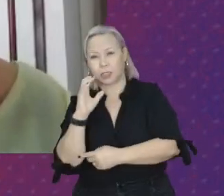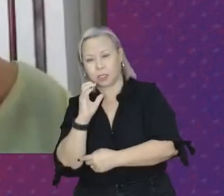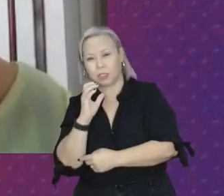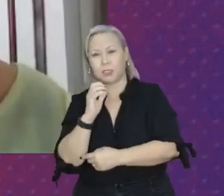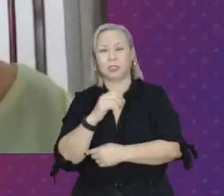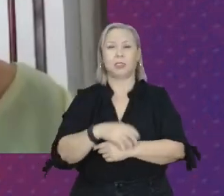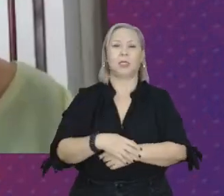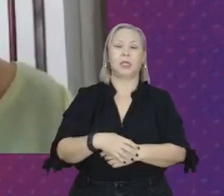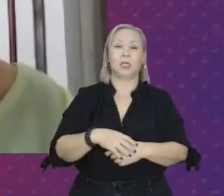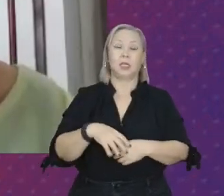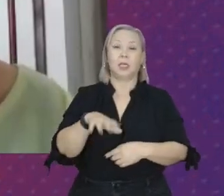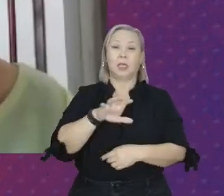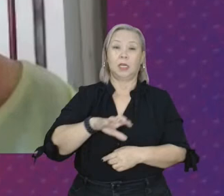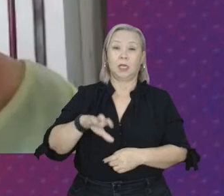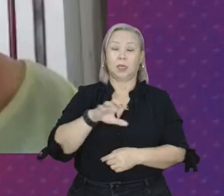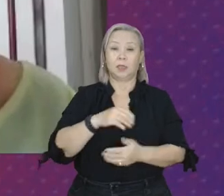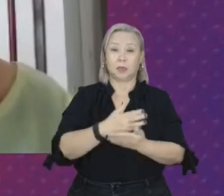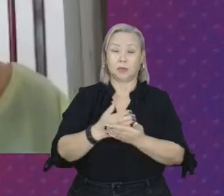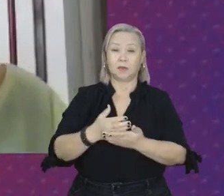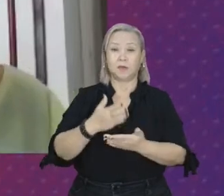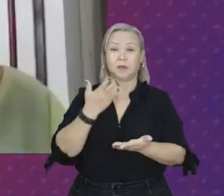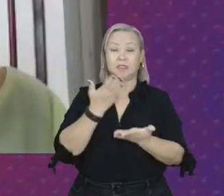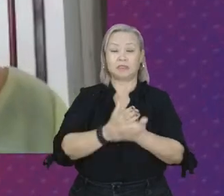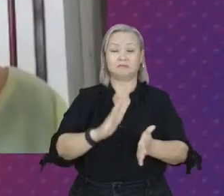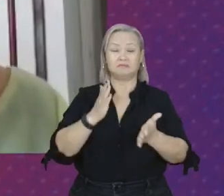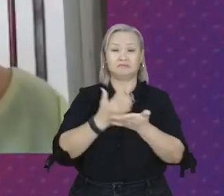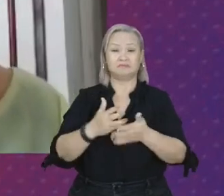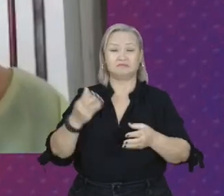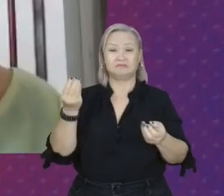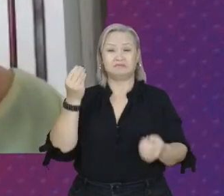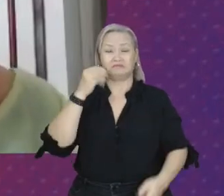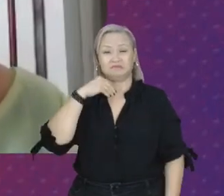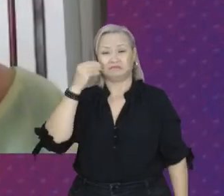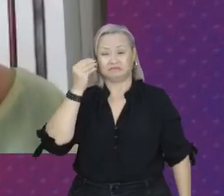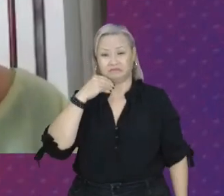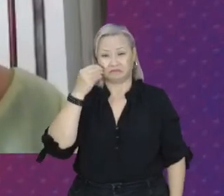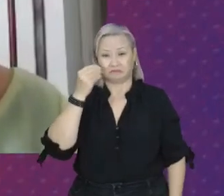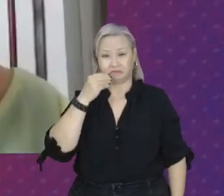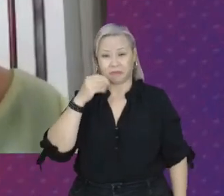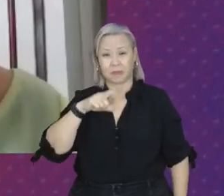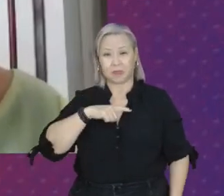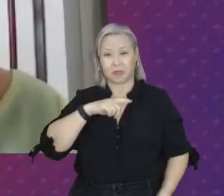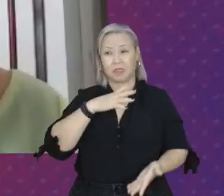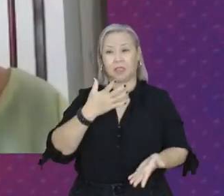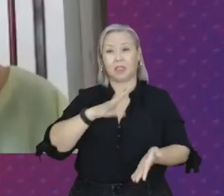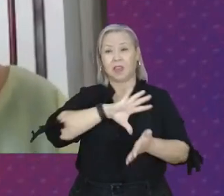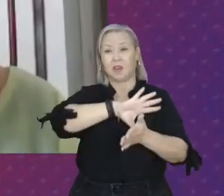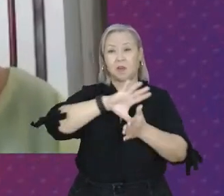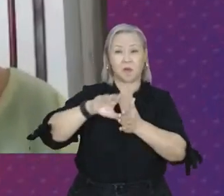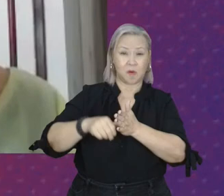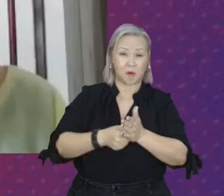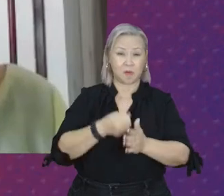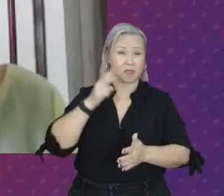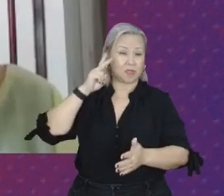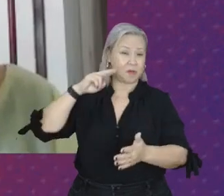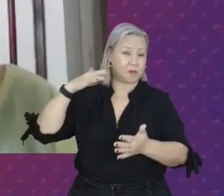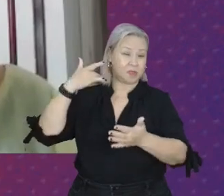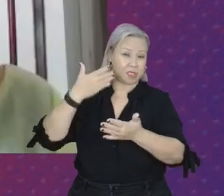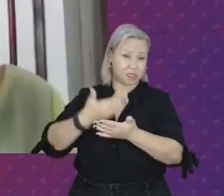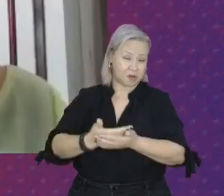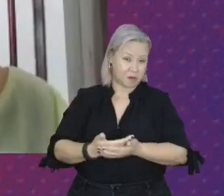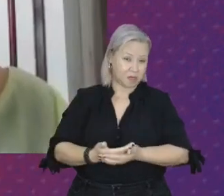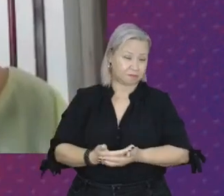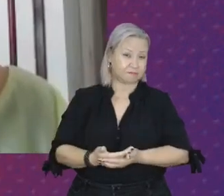plano inicial, foram sendo desconstruídos. Nós temos, então, a interrupção de uma história